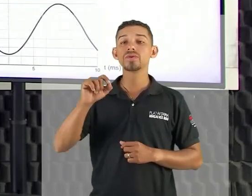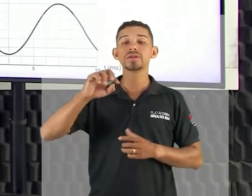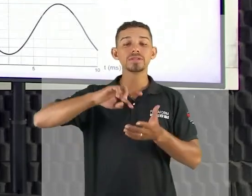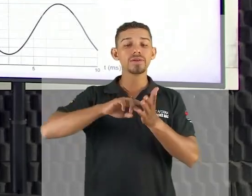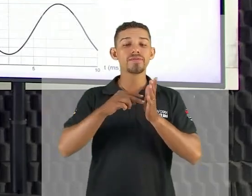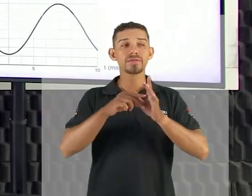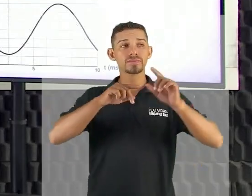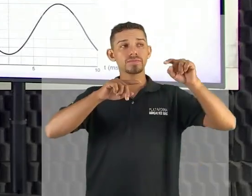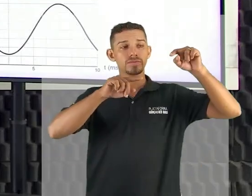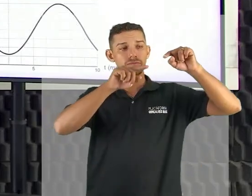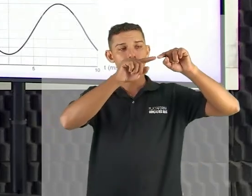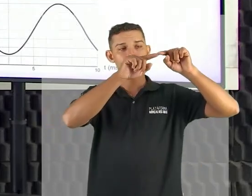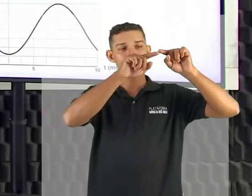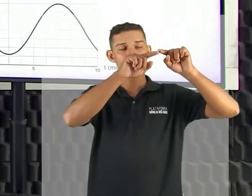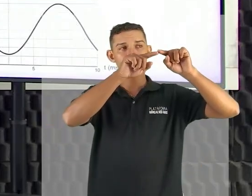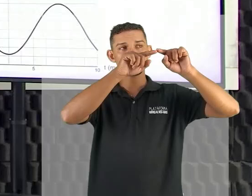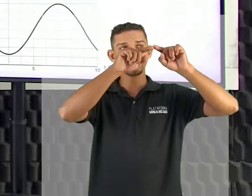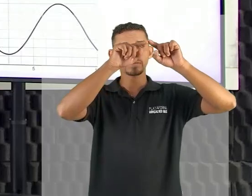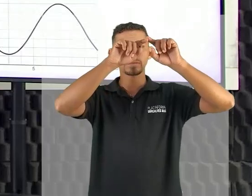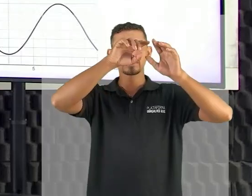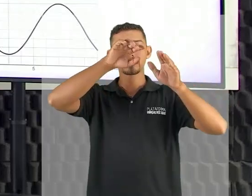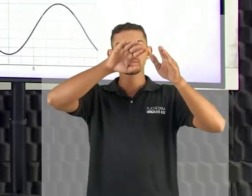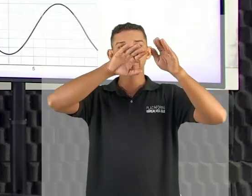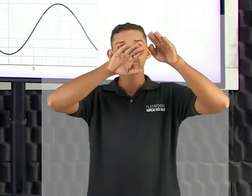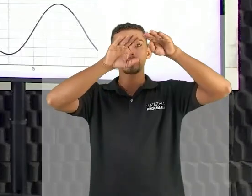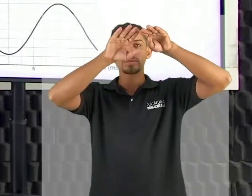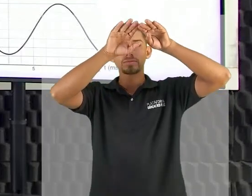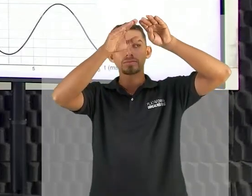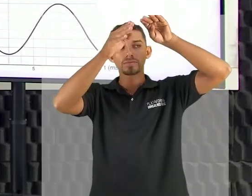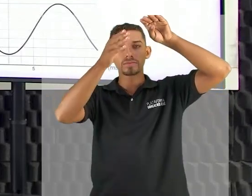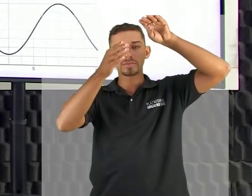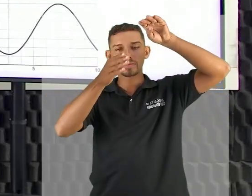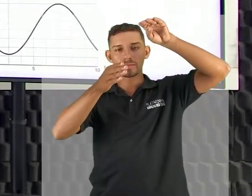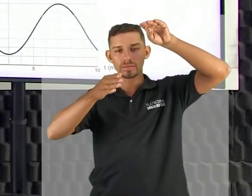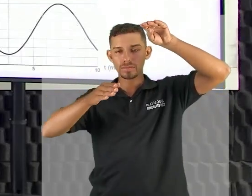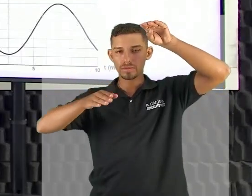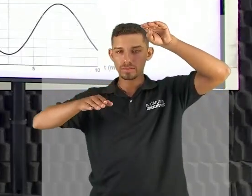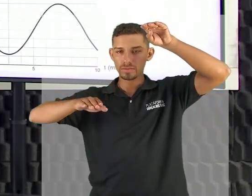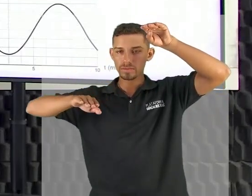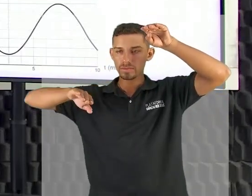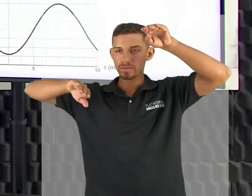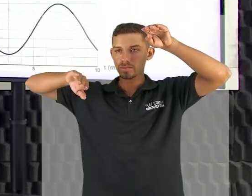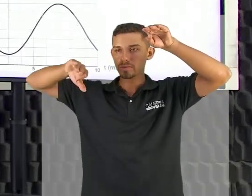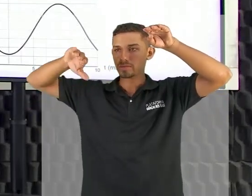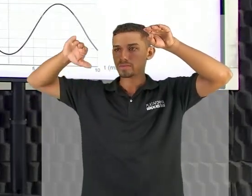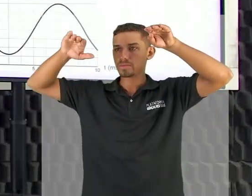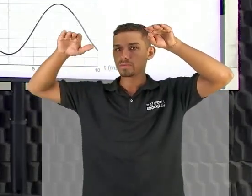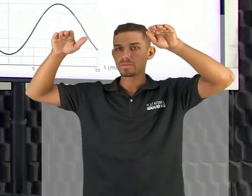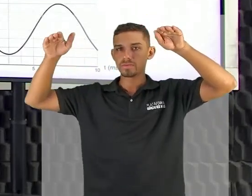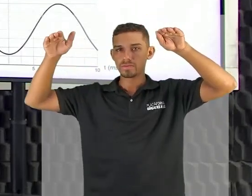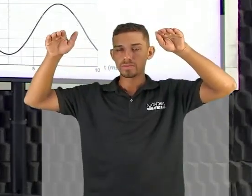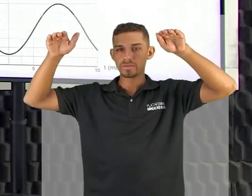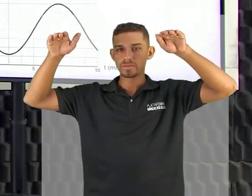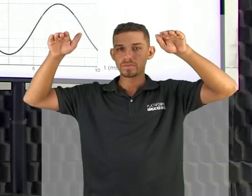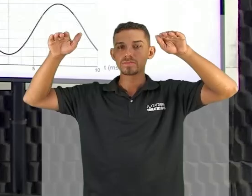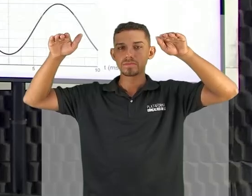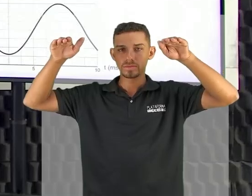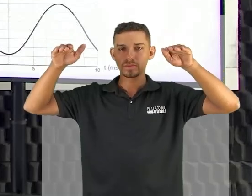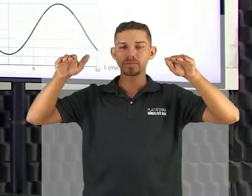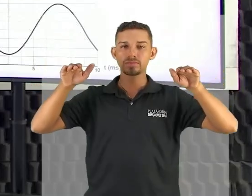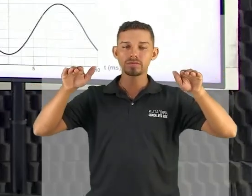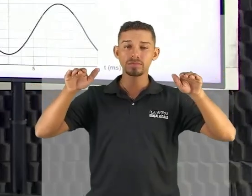oscilação completa ó se começar de cima oscilação completa é ir lá embaixo e voltar para cima de